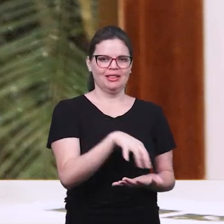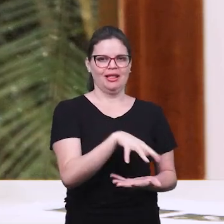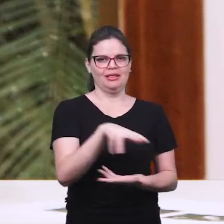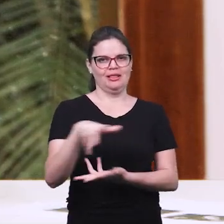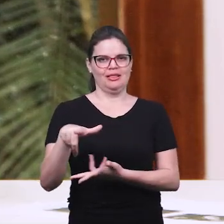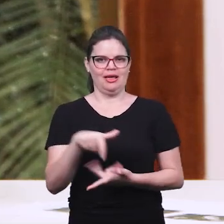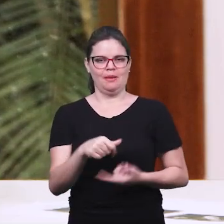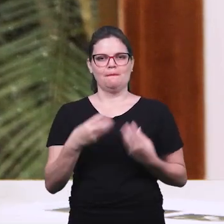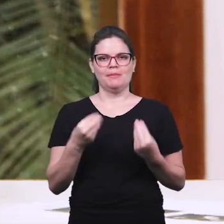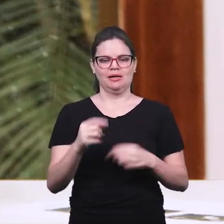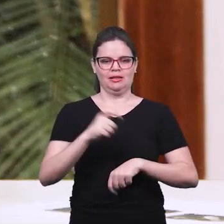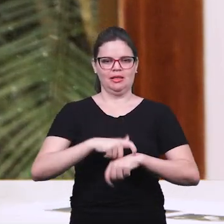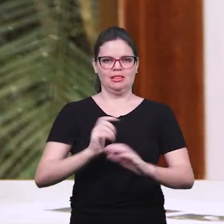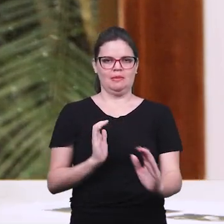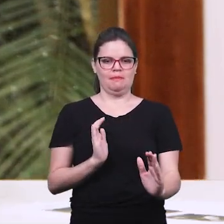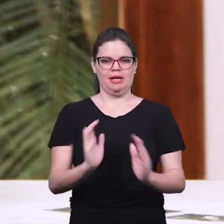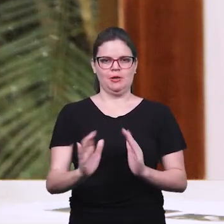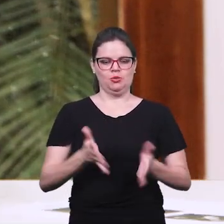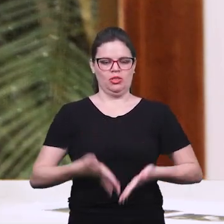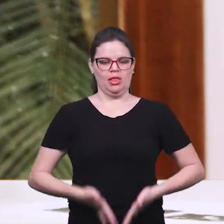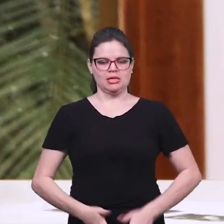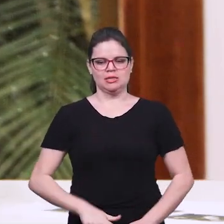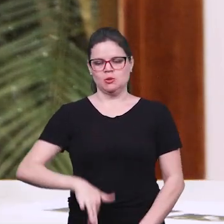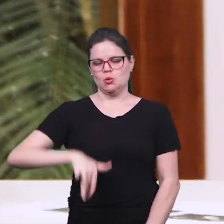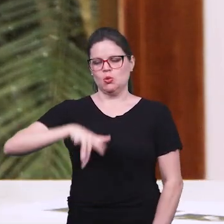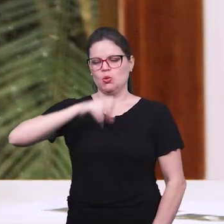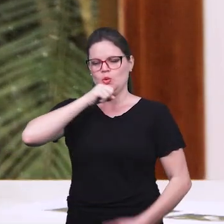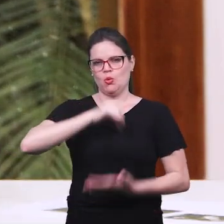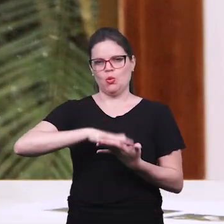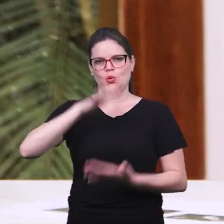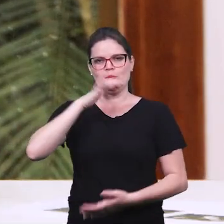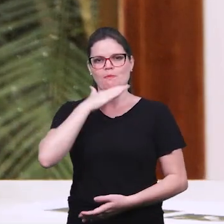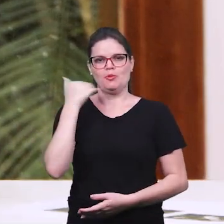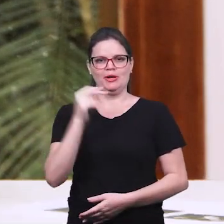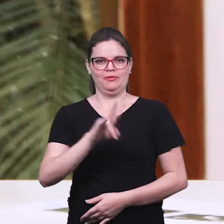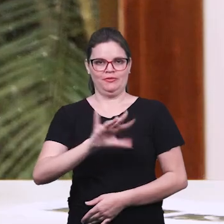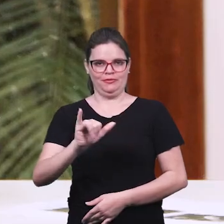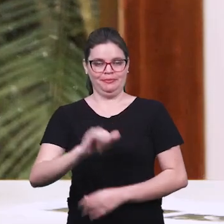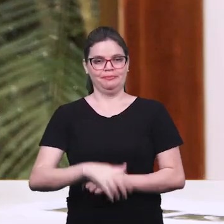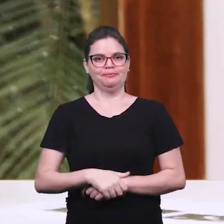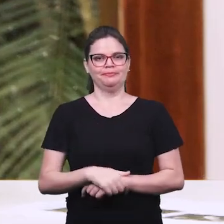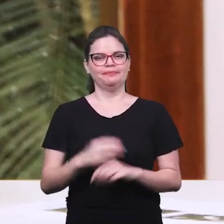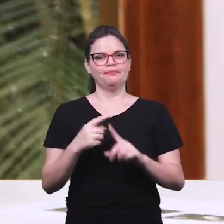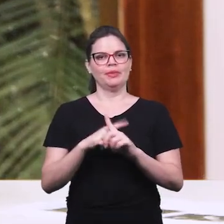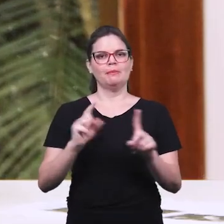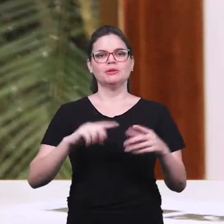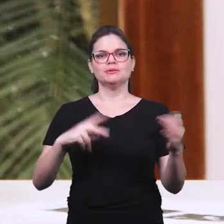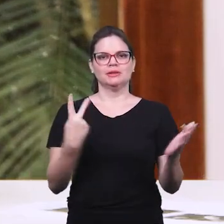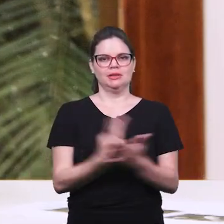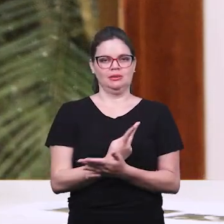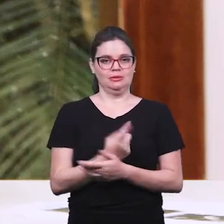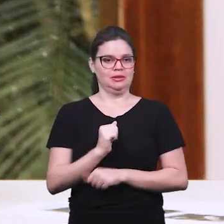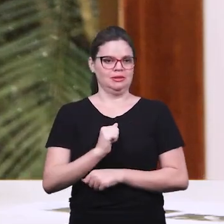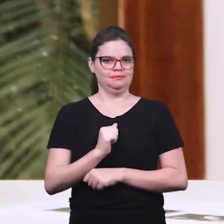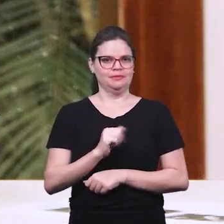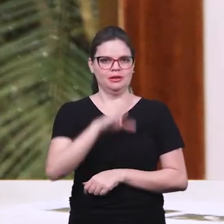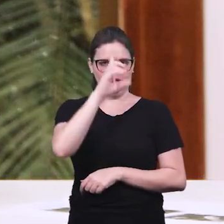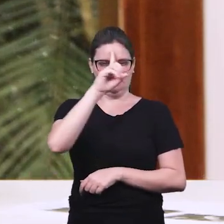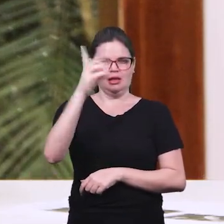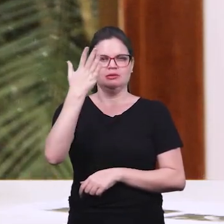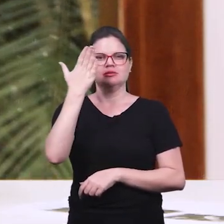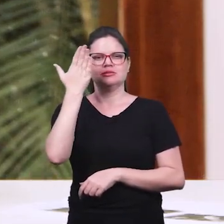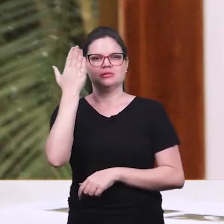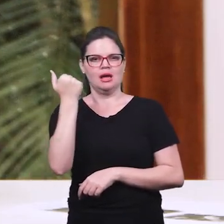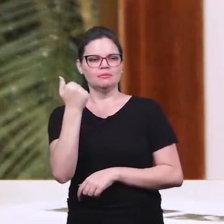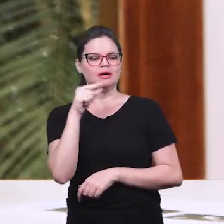para morrer. Mas Deus imediatamente, após a queda, que significava o